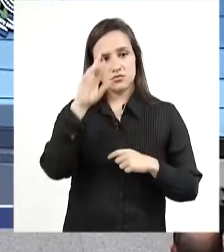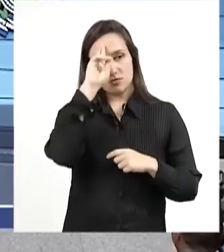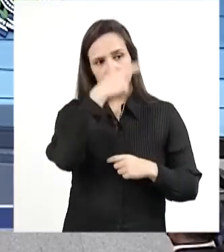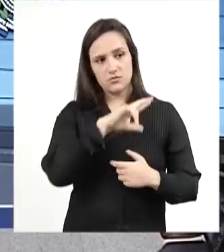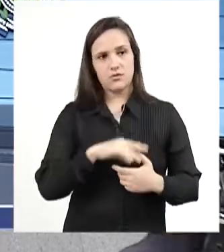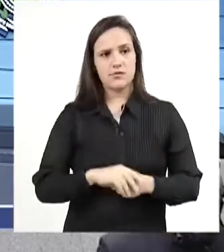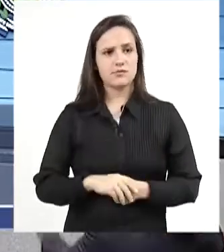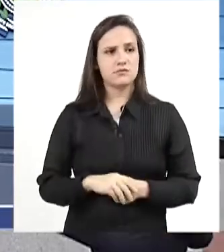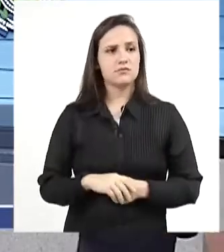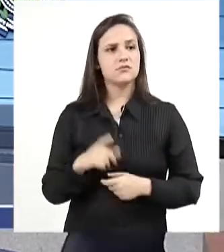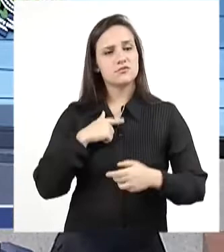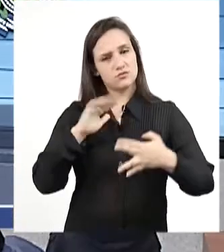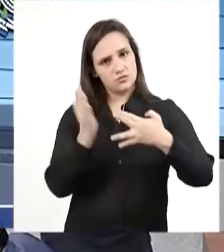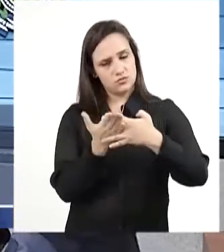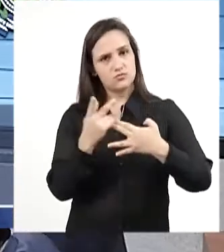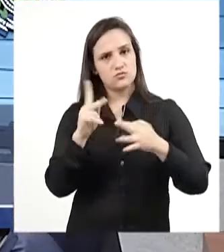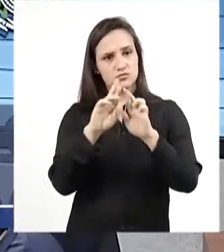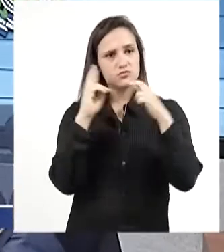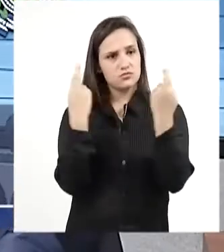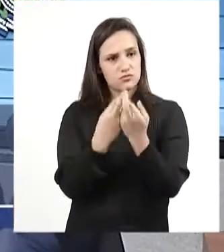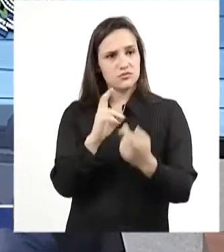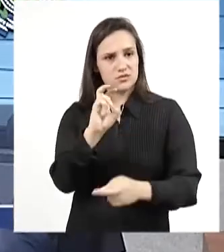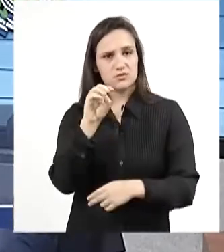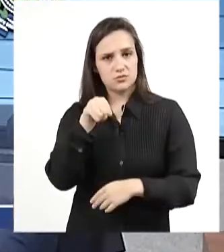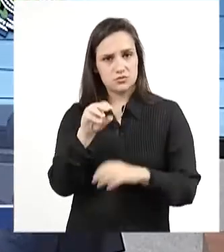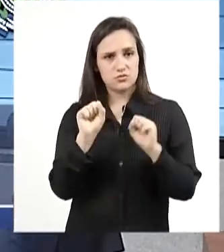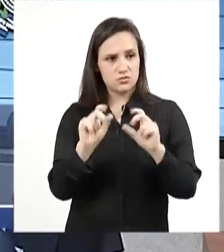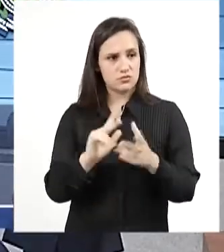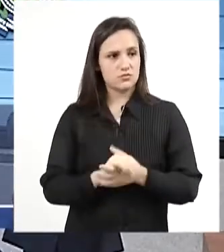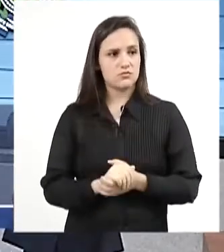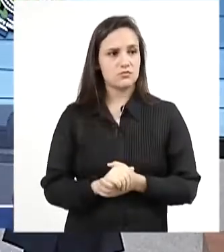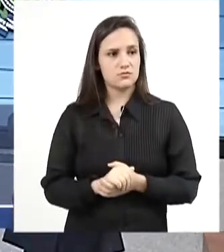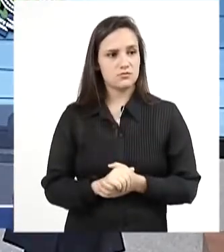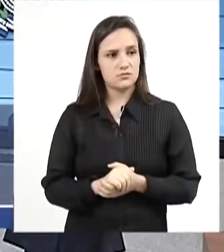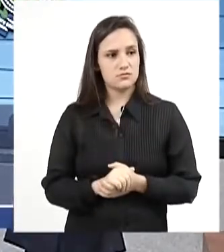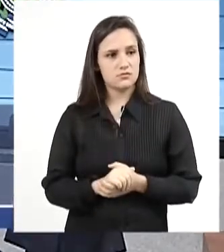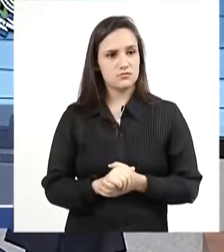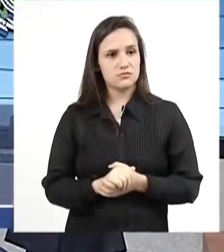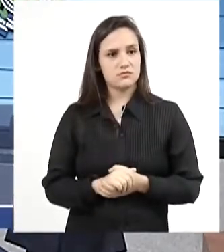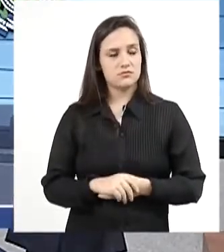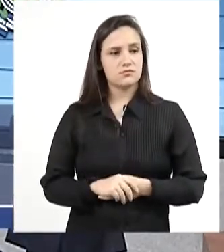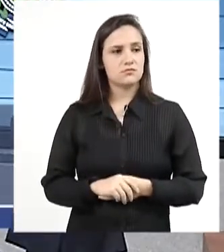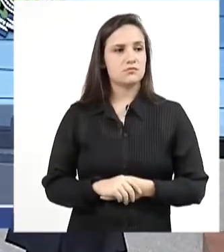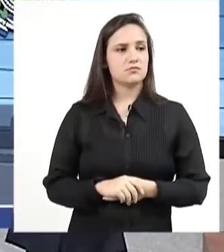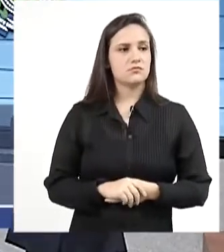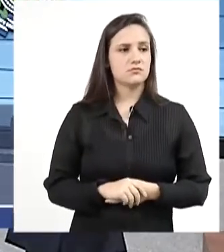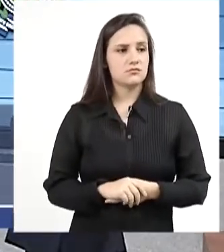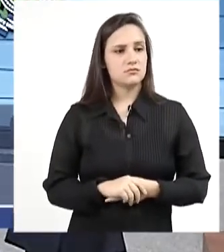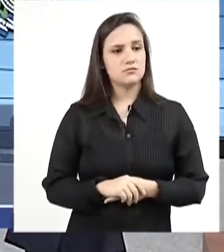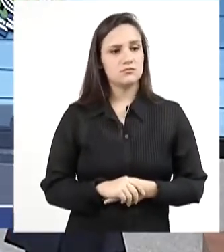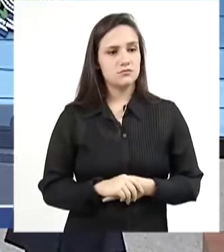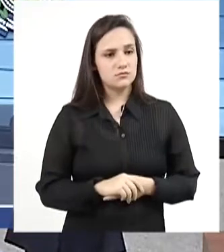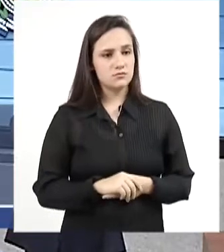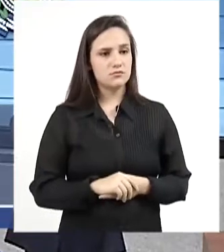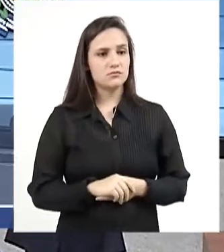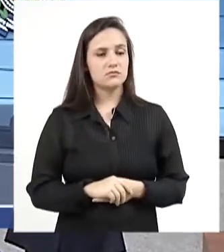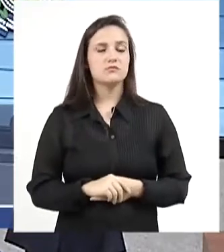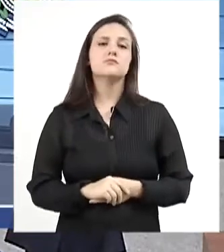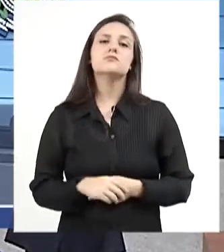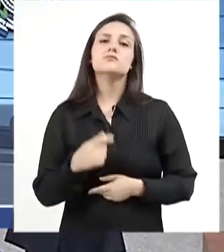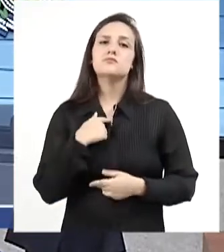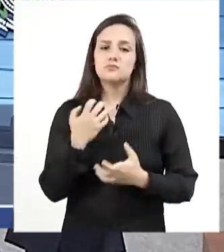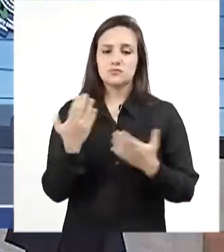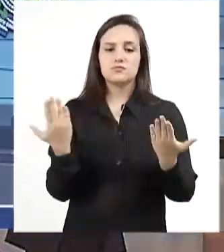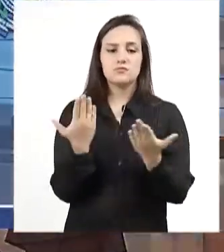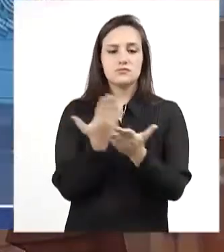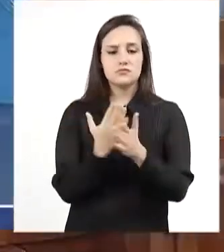eu vou suspender a presente sessão durante 5 minutos. eu só quero concluir, senhor presidente. Conclua. Só quero concluir e deixar